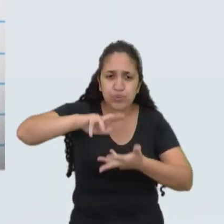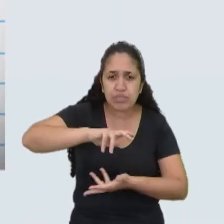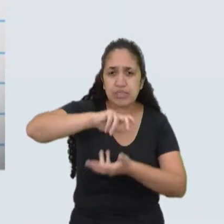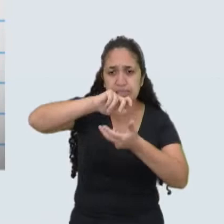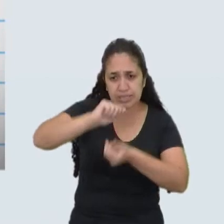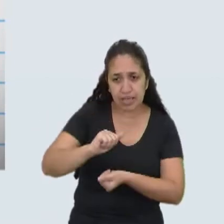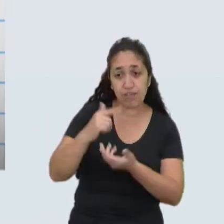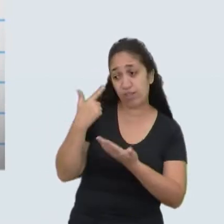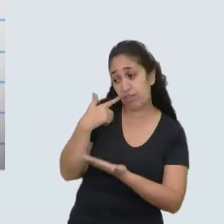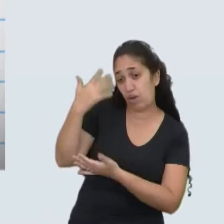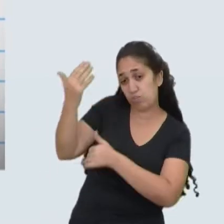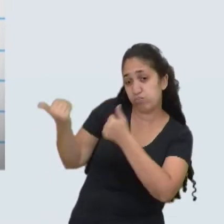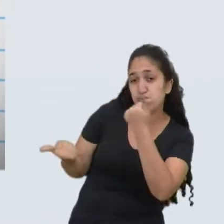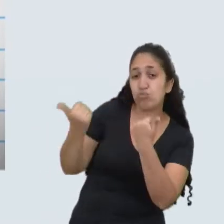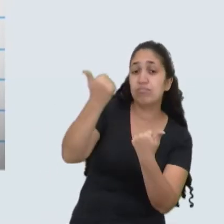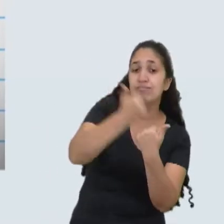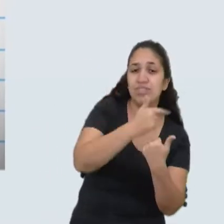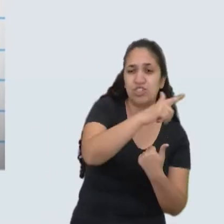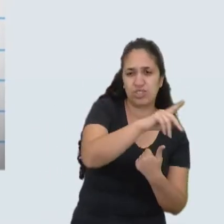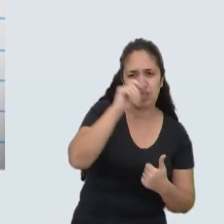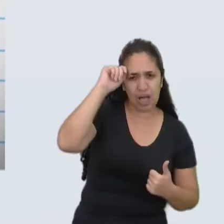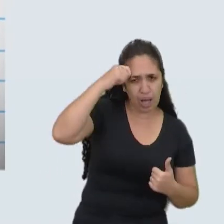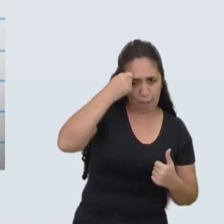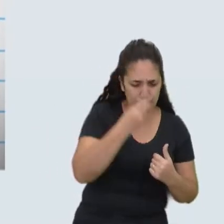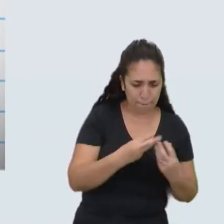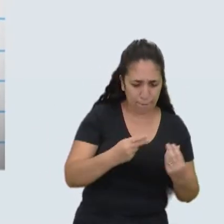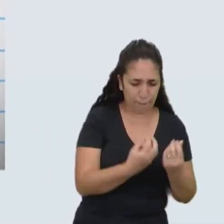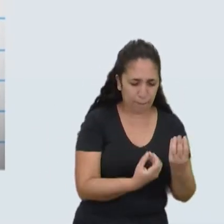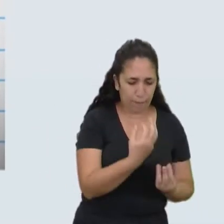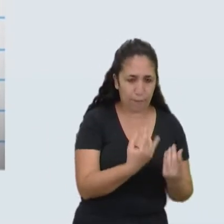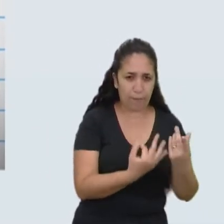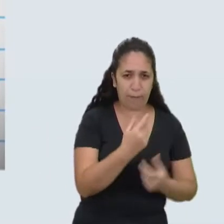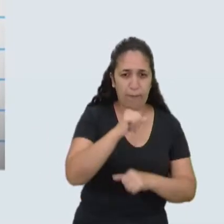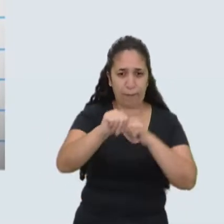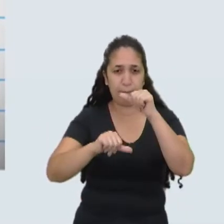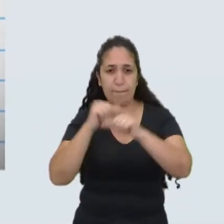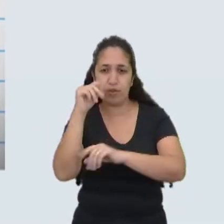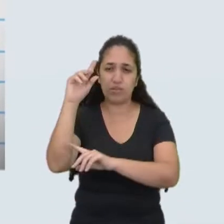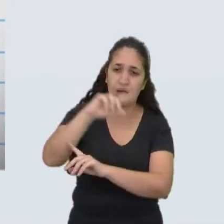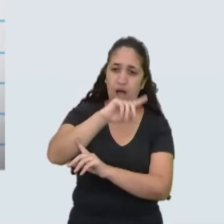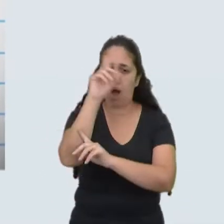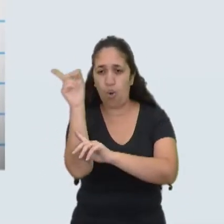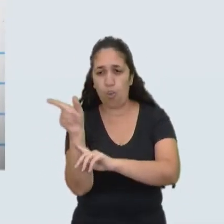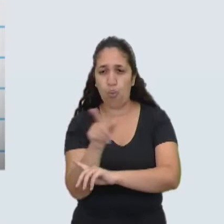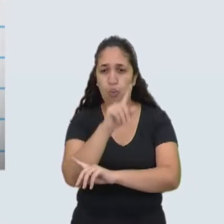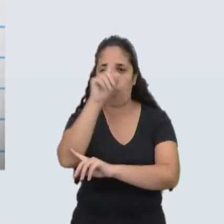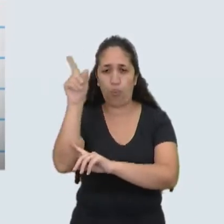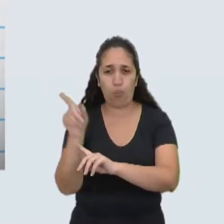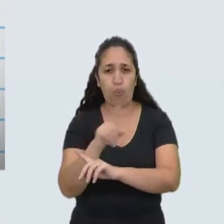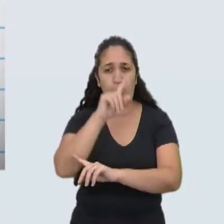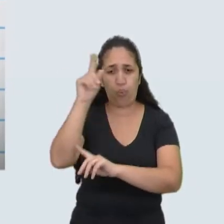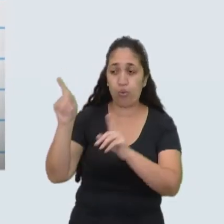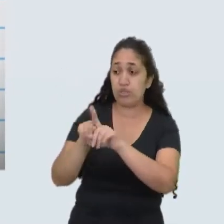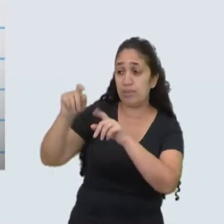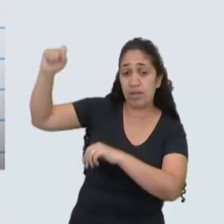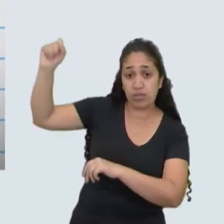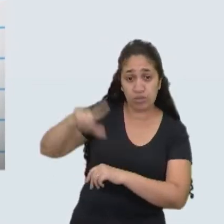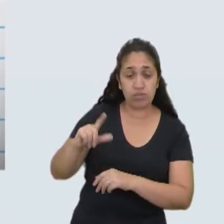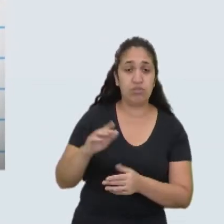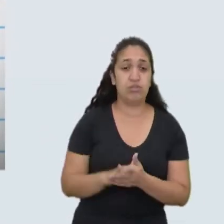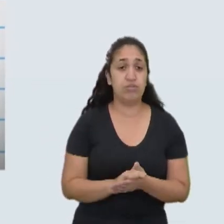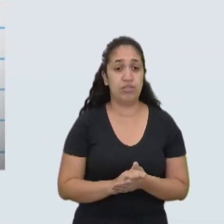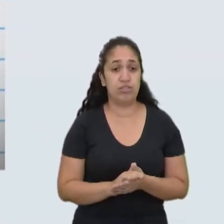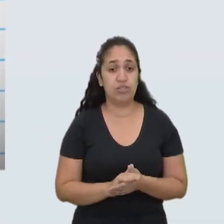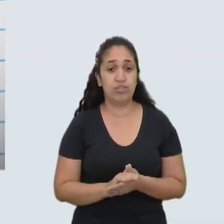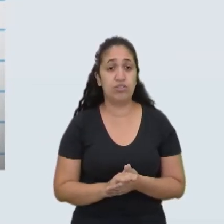na substituição do uso do carvão mineral altamente poluente por fontes como a eólica e a solar. O combate às mudanças climáticas é